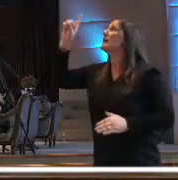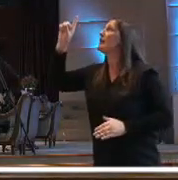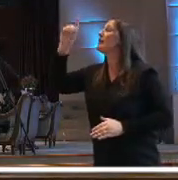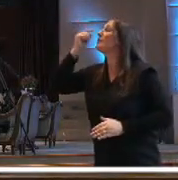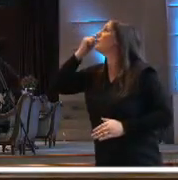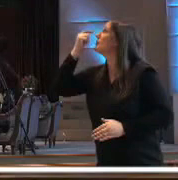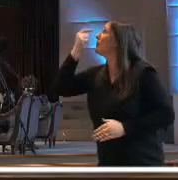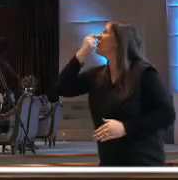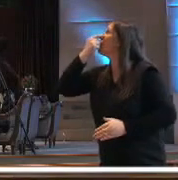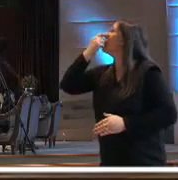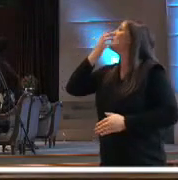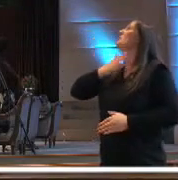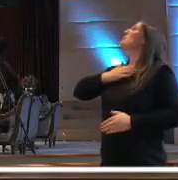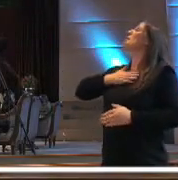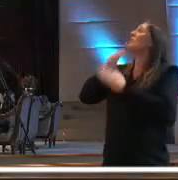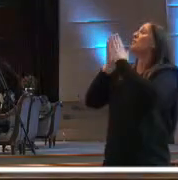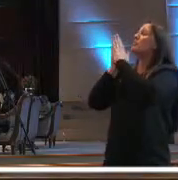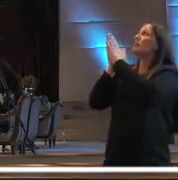servo,